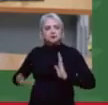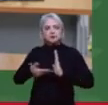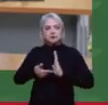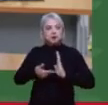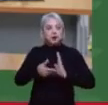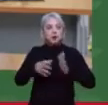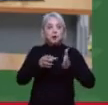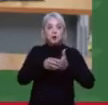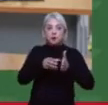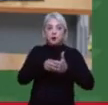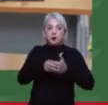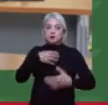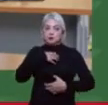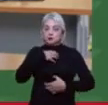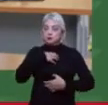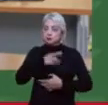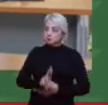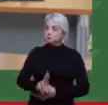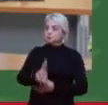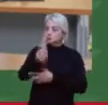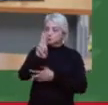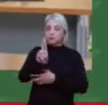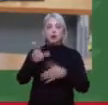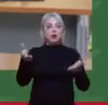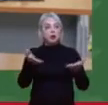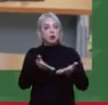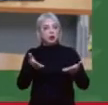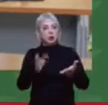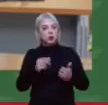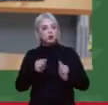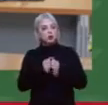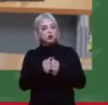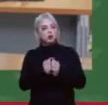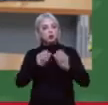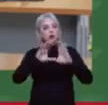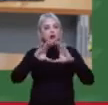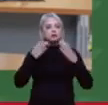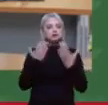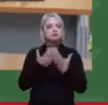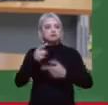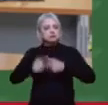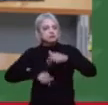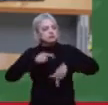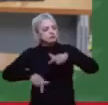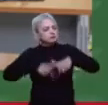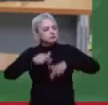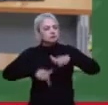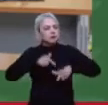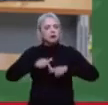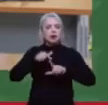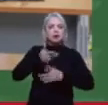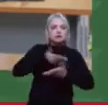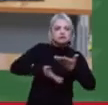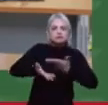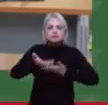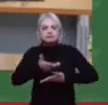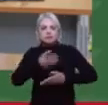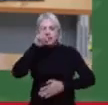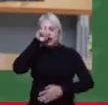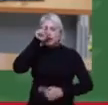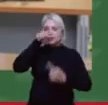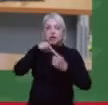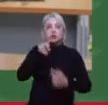Deputados. O partido se sentiu bem representado e hoje está conosco nessa comissão, trabalhando, né, Arlindo, com articulações para que essa ideia